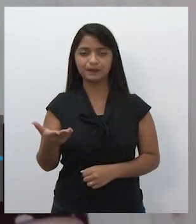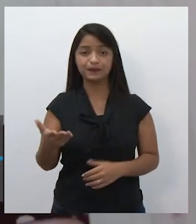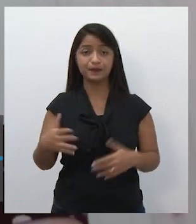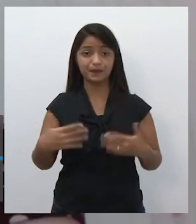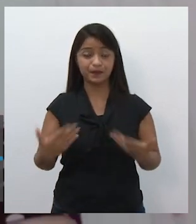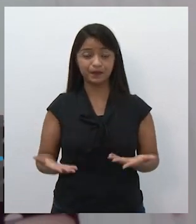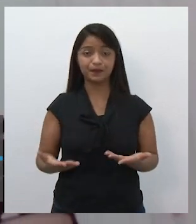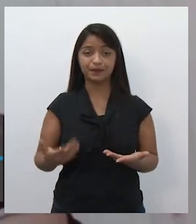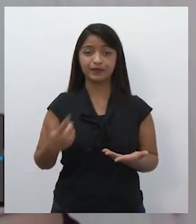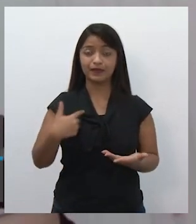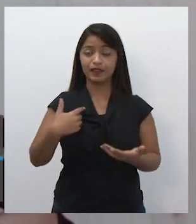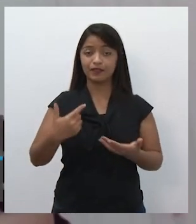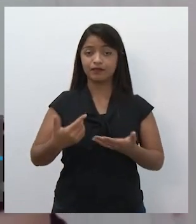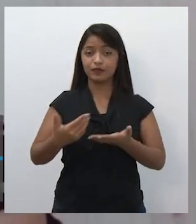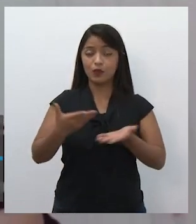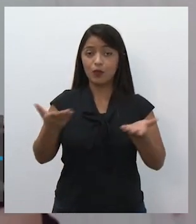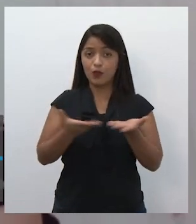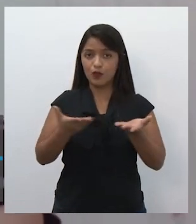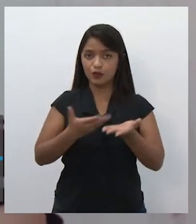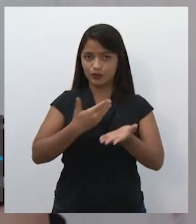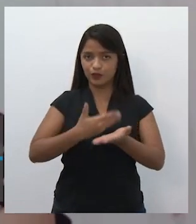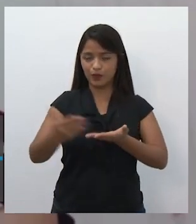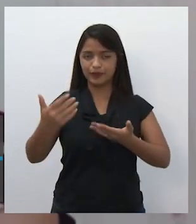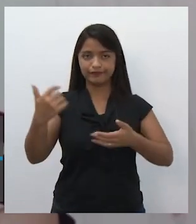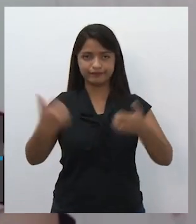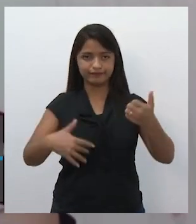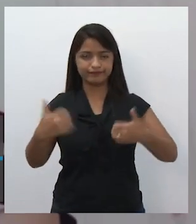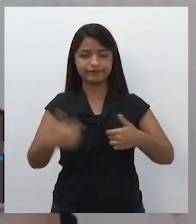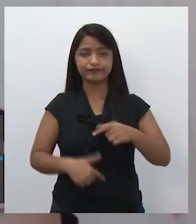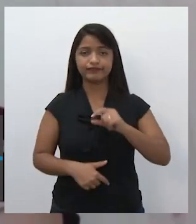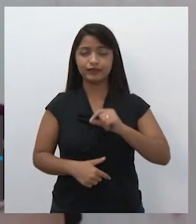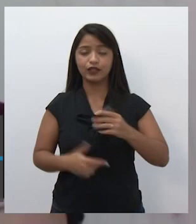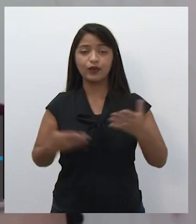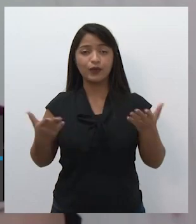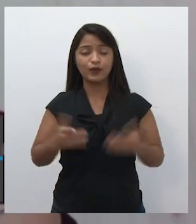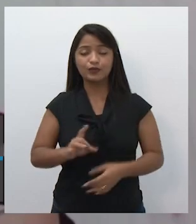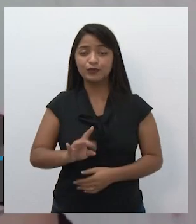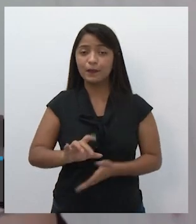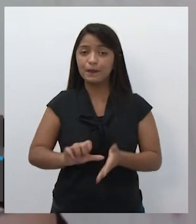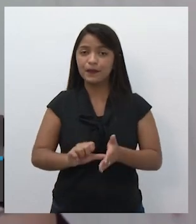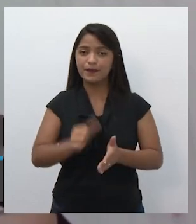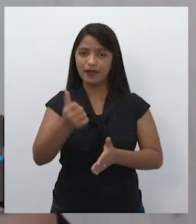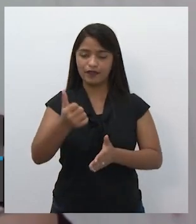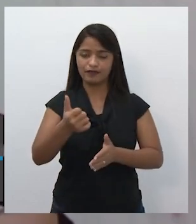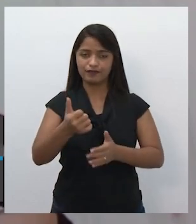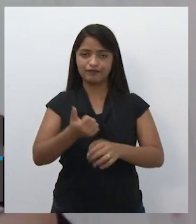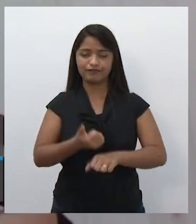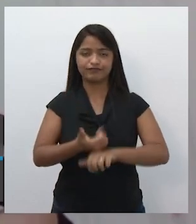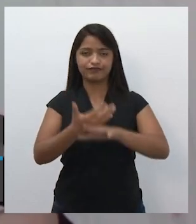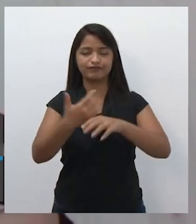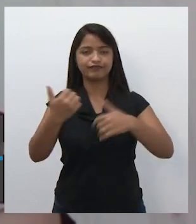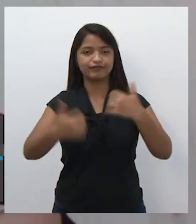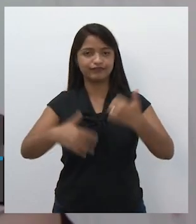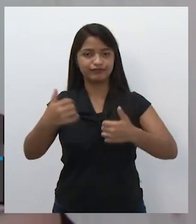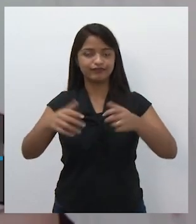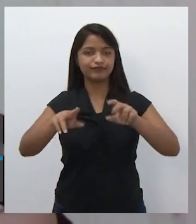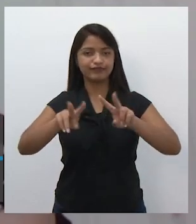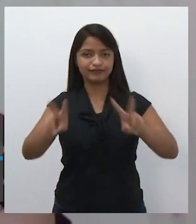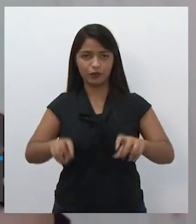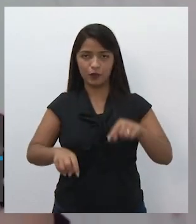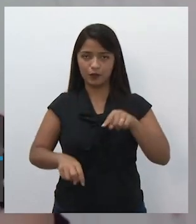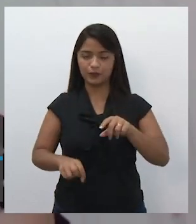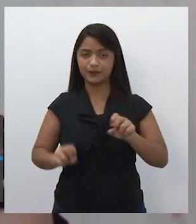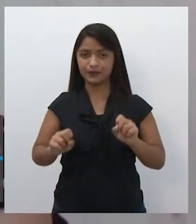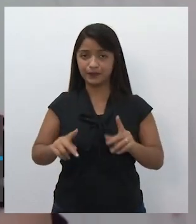início da minha fala de hoje, tá? Esse é o primeiro contato que nós estamos tendo com vocês, tá? Então, nós